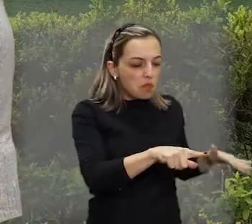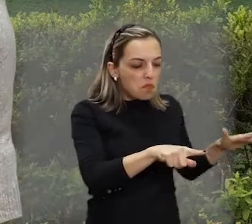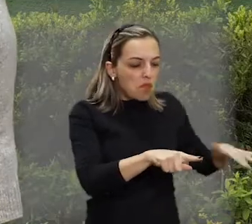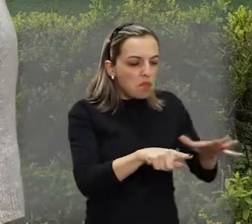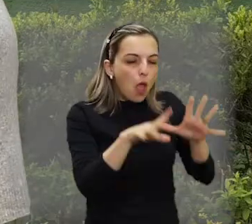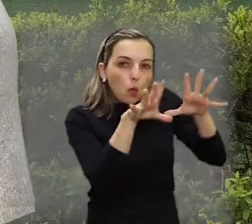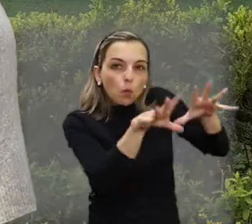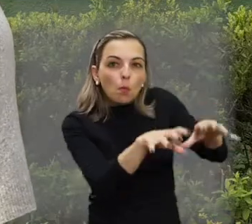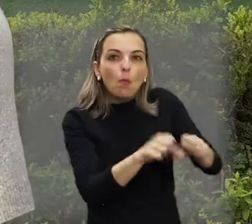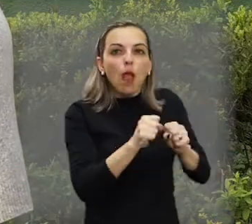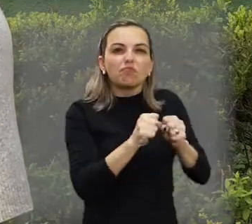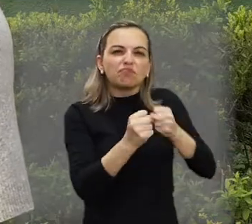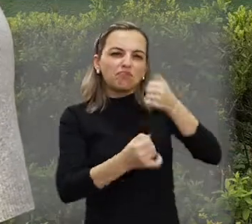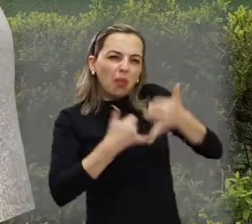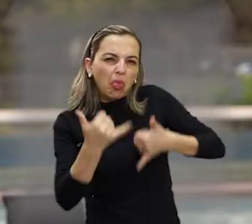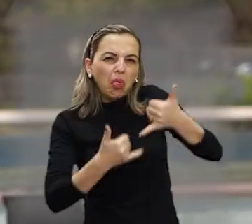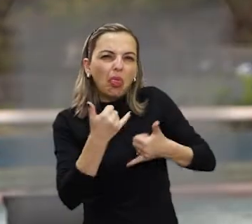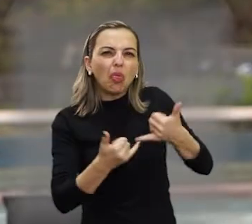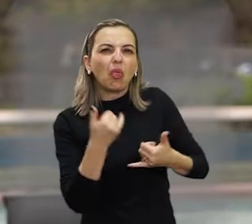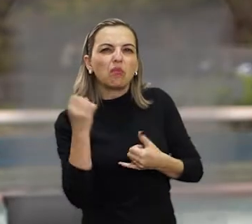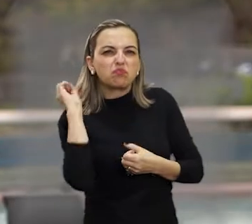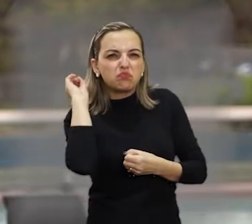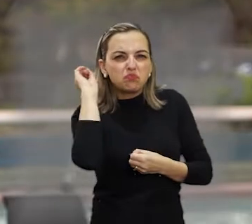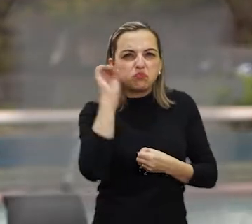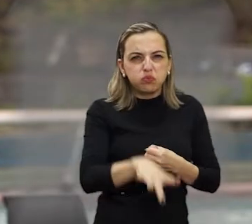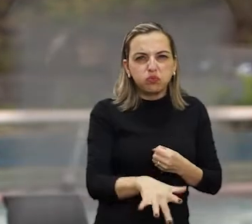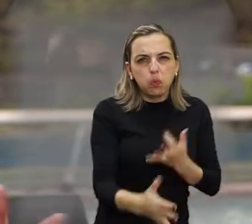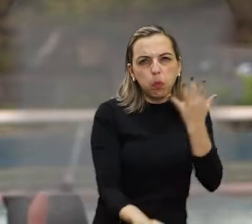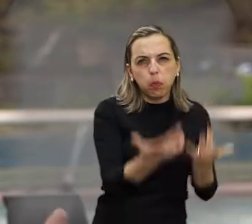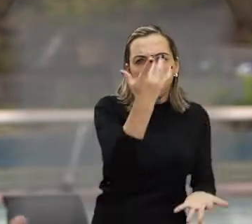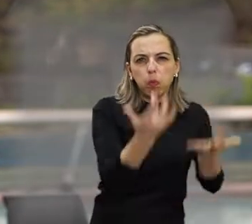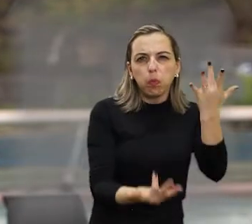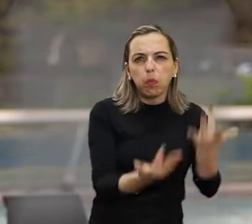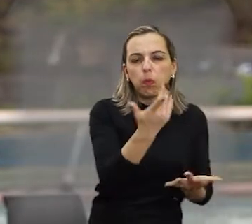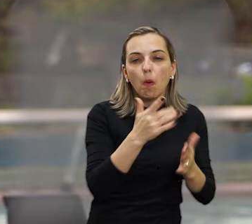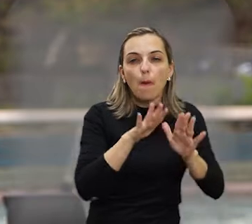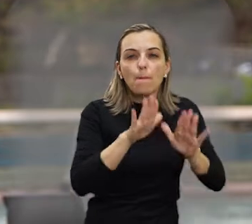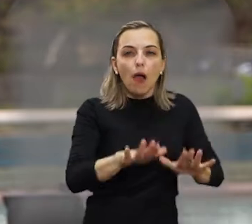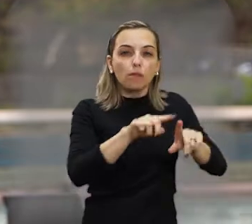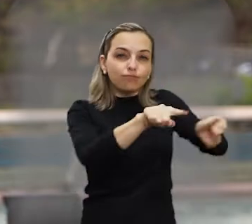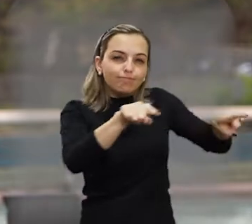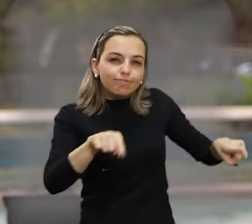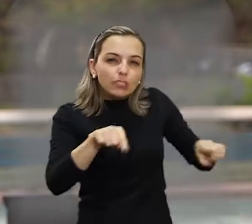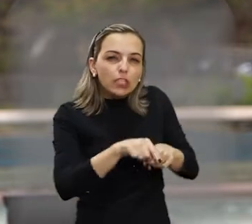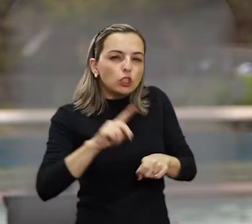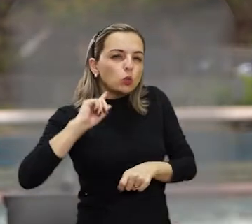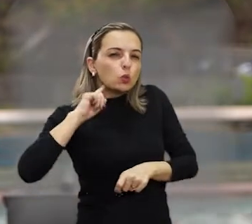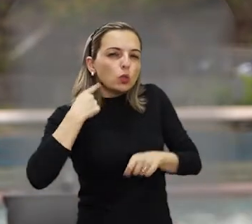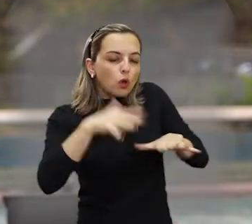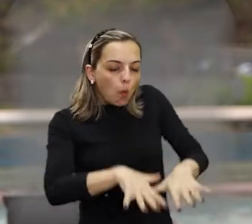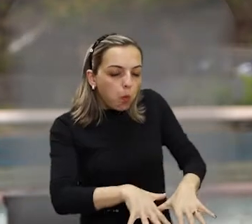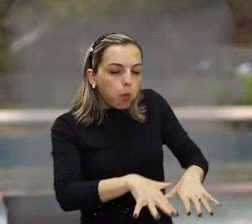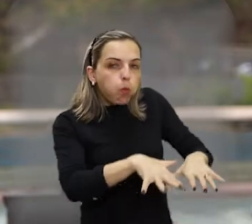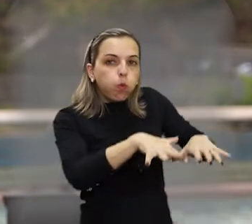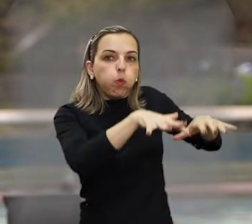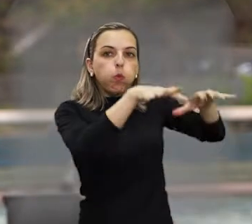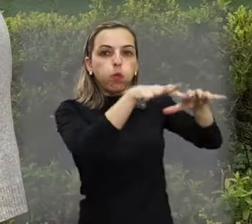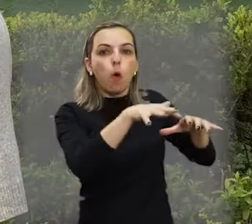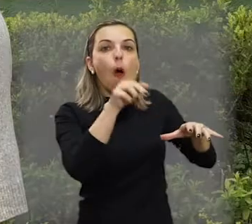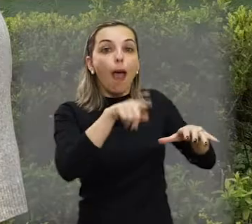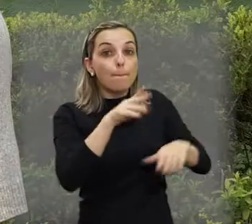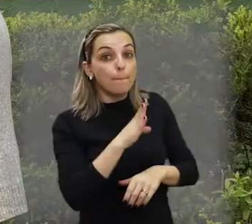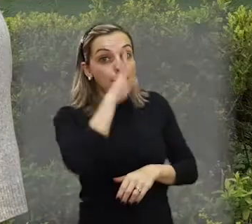cigarro, crianças que acabam fazendo brincadeiras ou com fogo acaba pegando fogo ali no terreno,